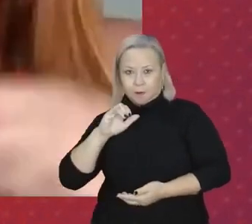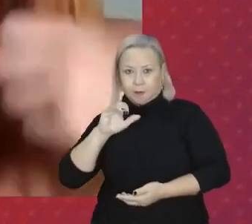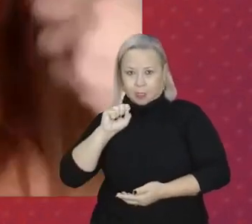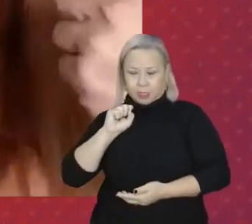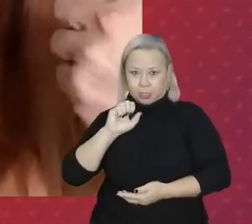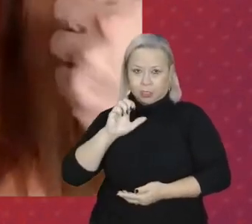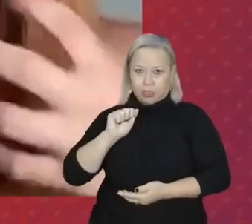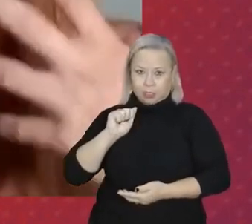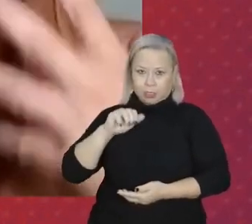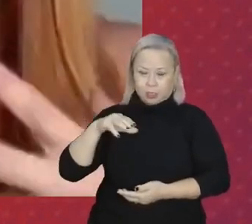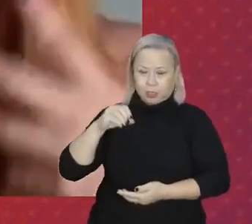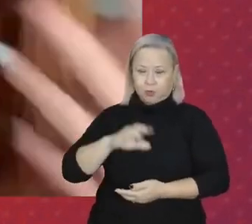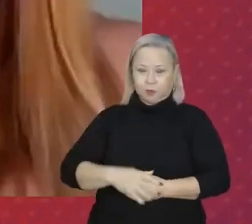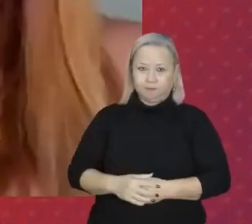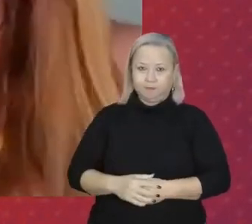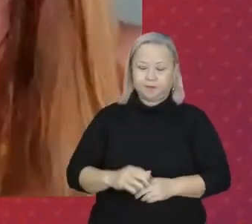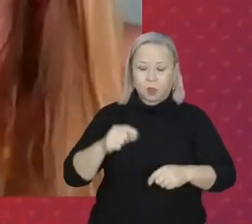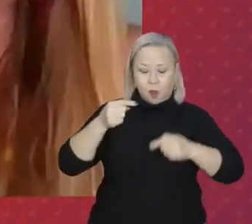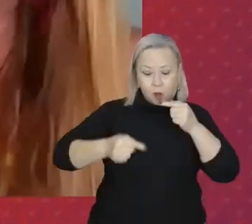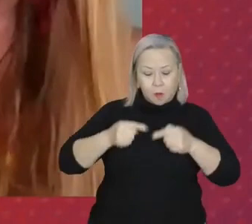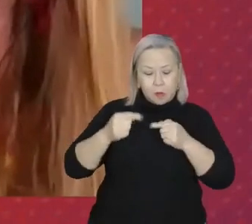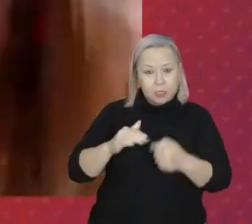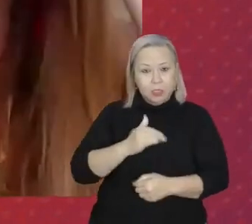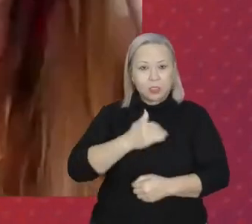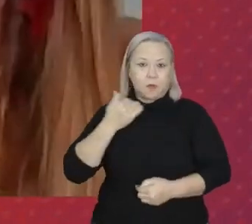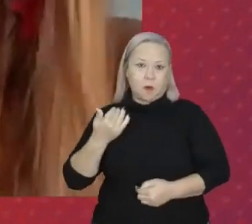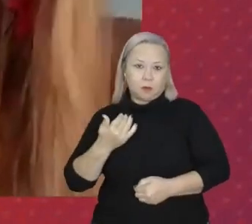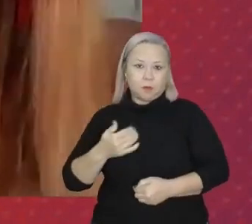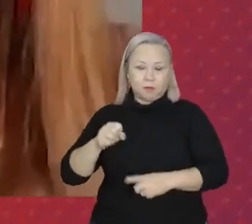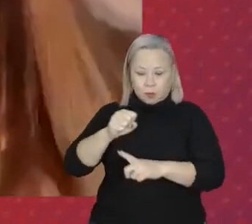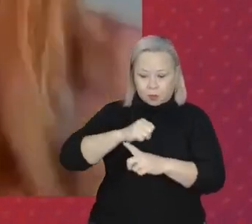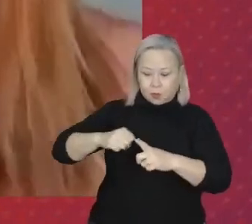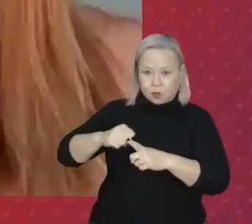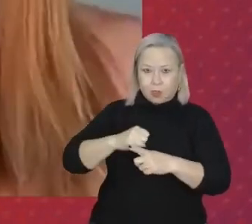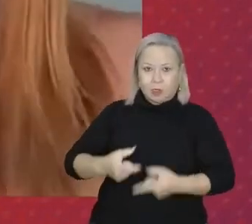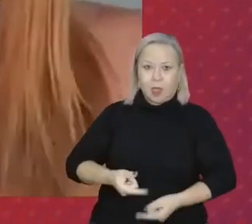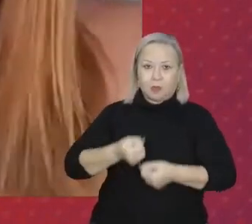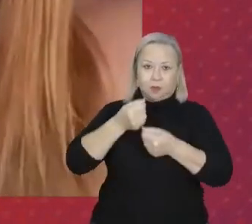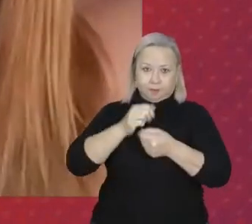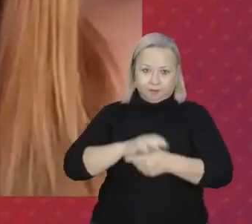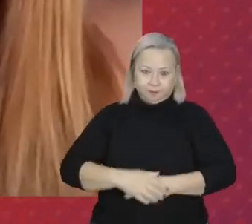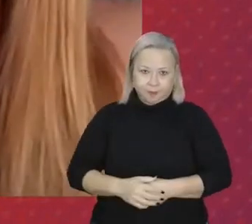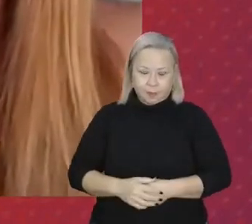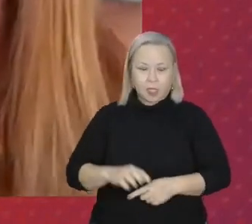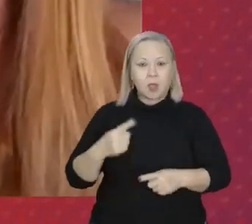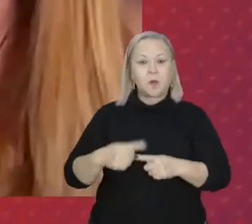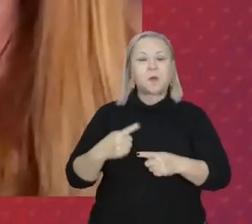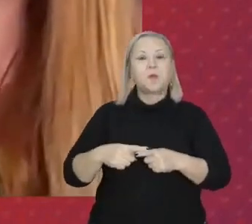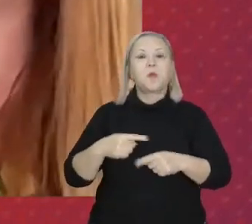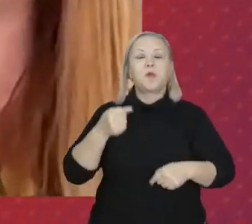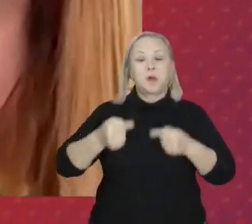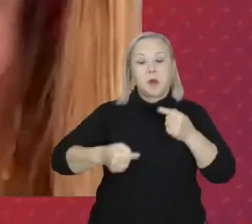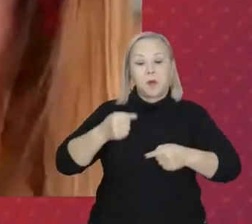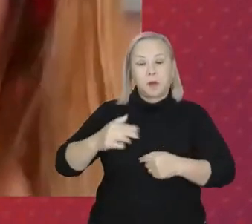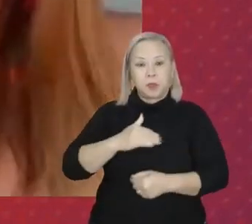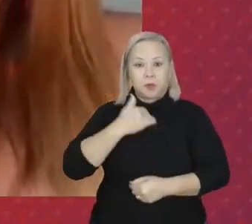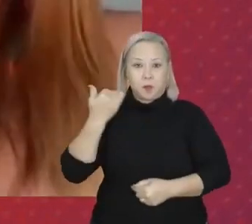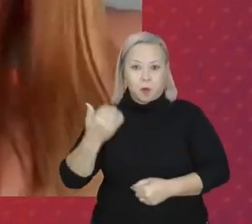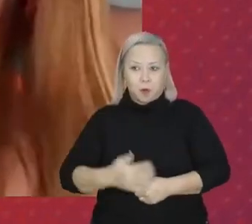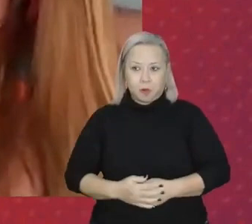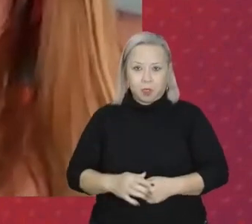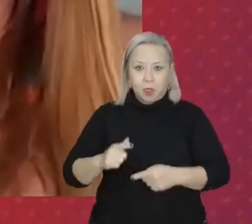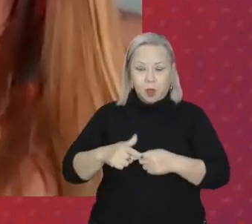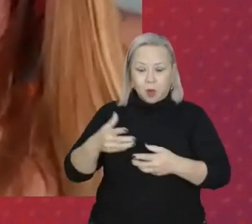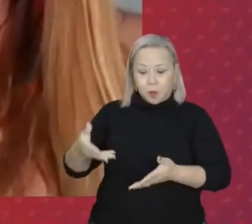que vem, ela tem uma política de morte para as nossas existências. Por que ela tem uma política de morte para as nossas existências? Porque ela tira